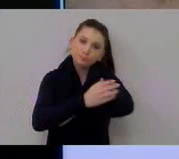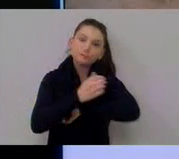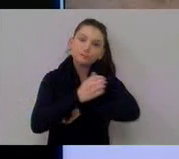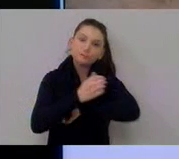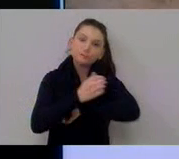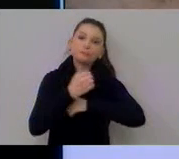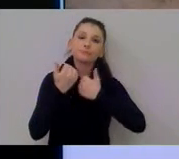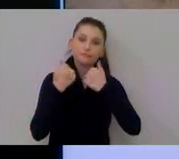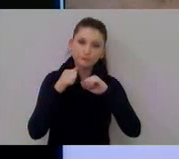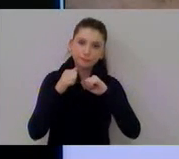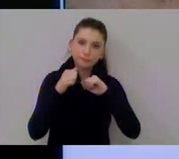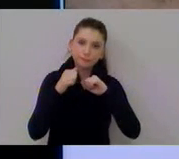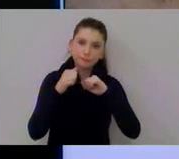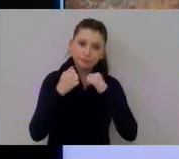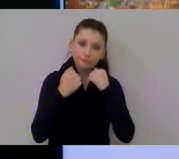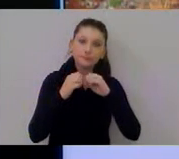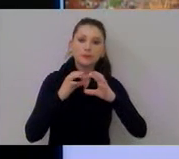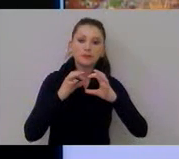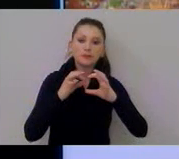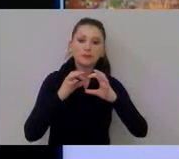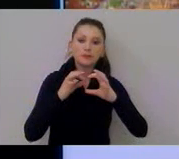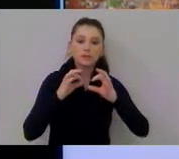das ruas.